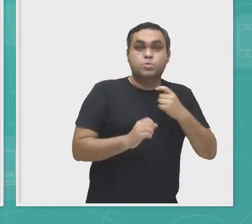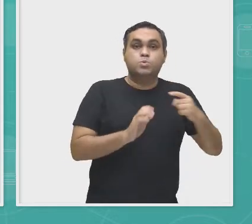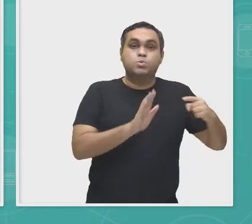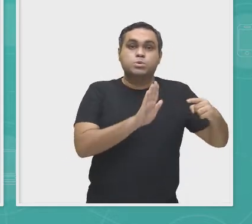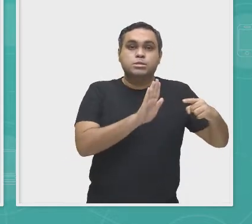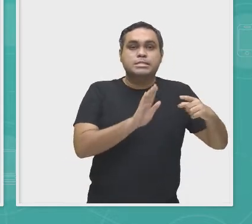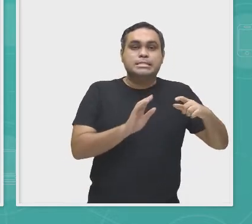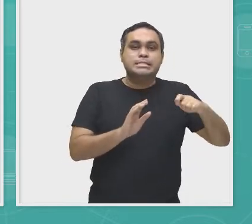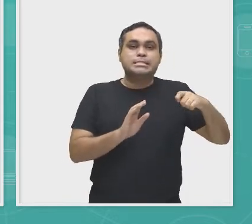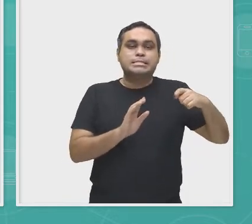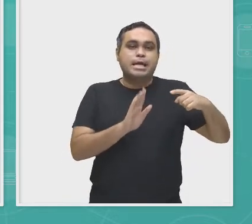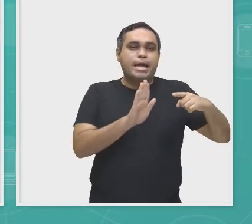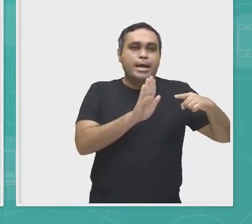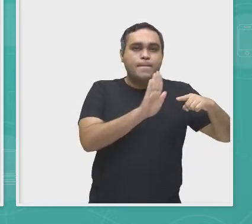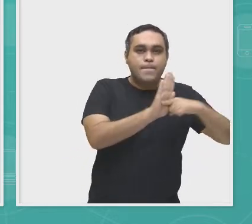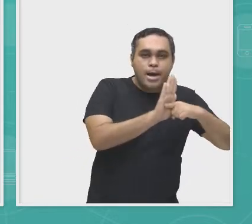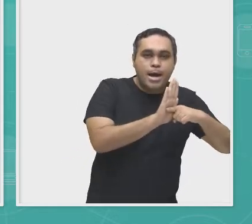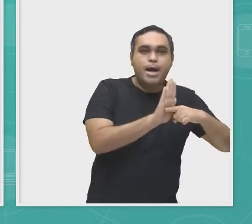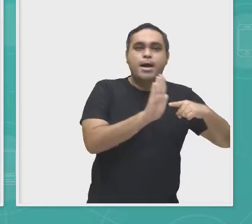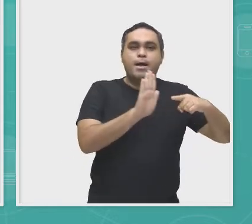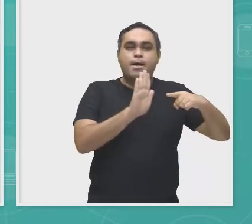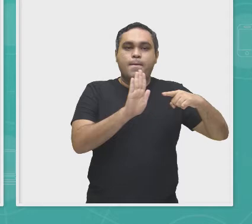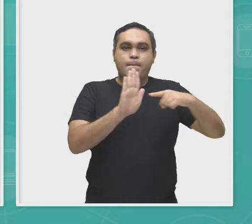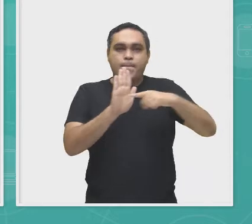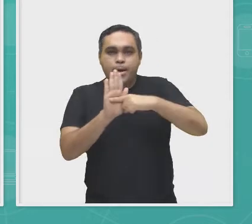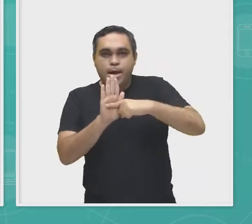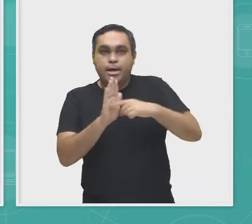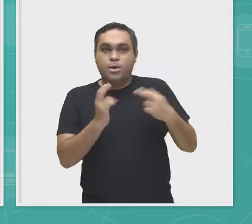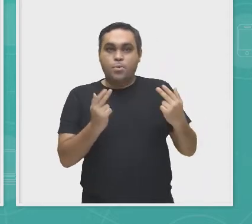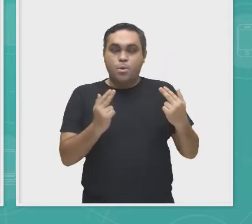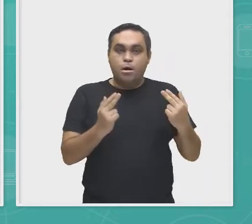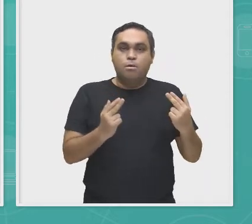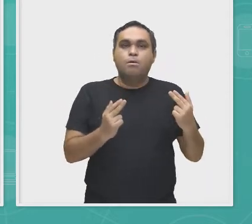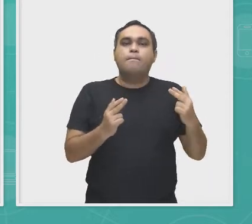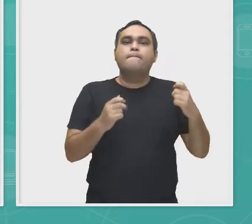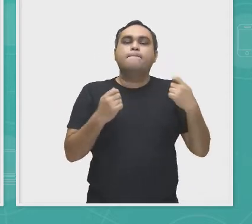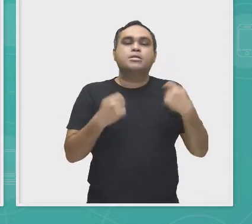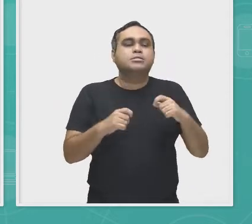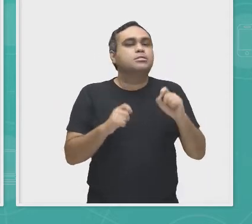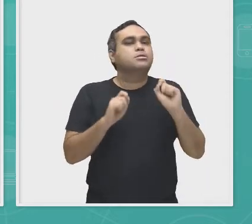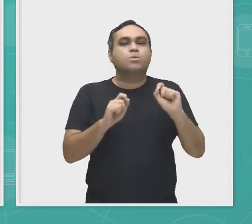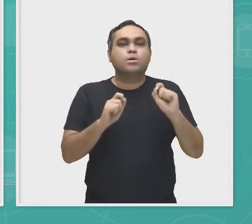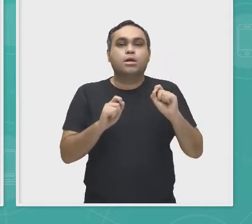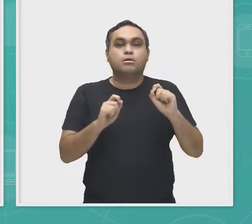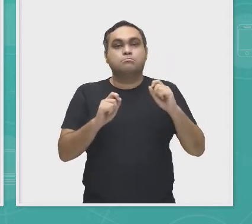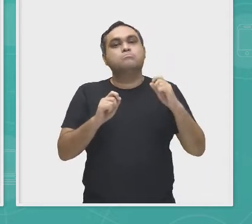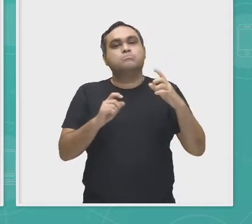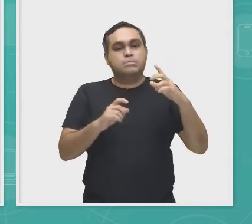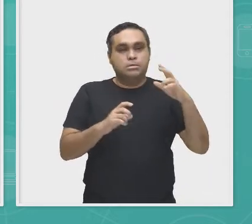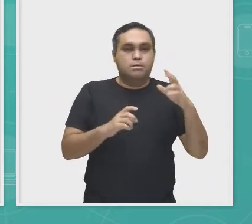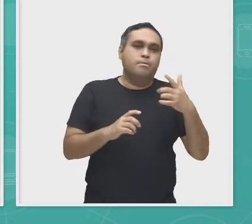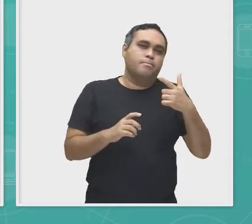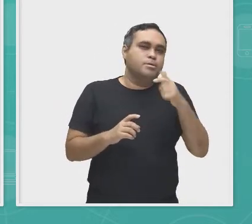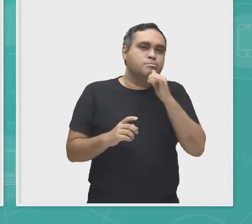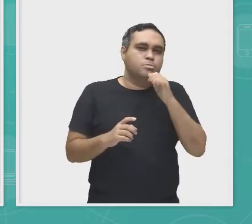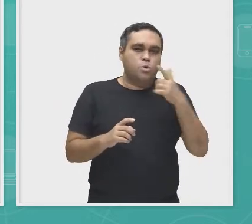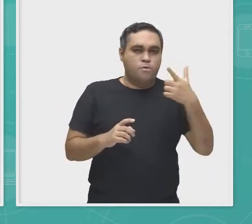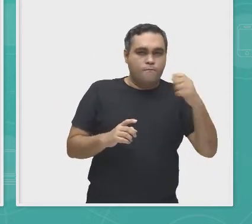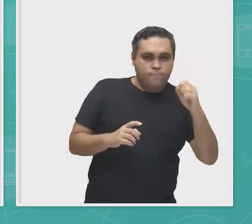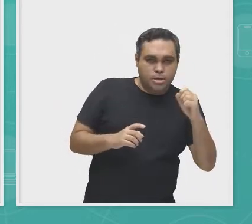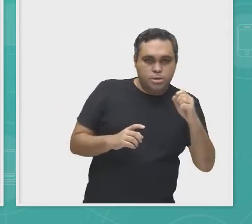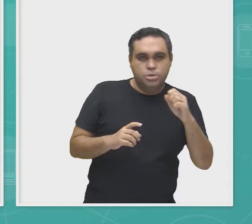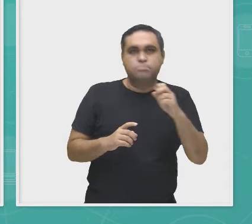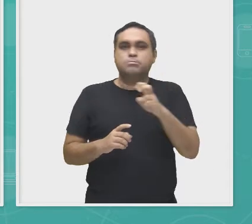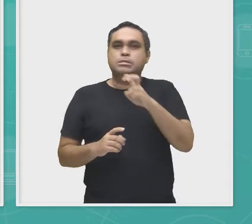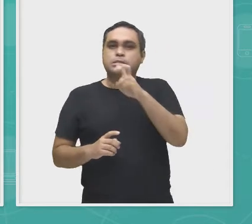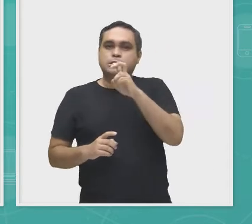neste caso? Soma-se os números e repete-se o sinal, ou seja,